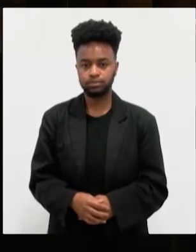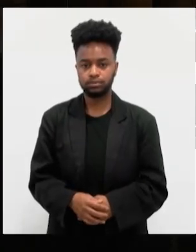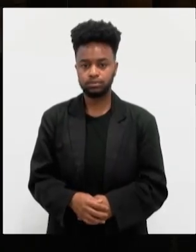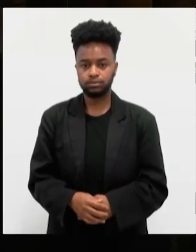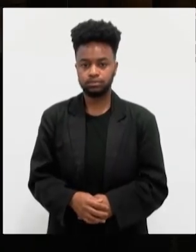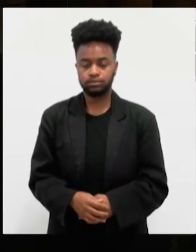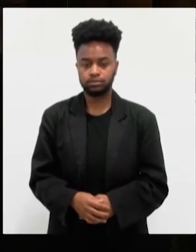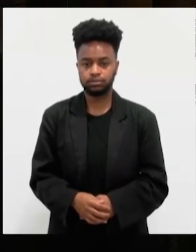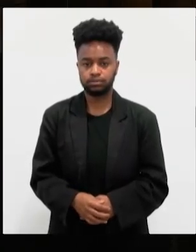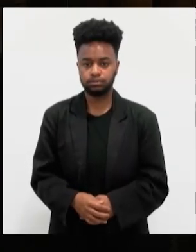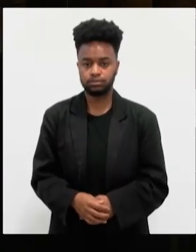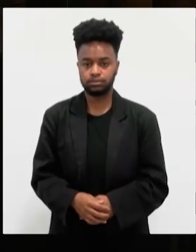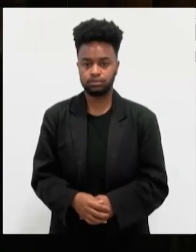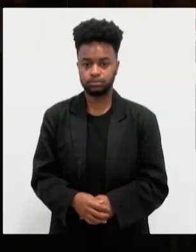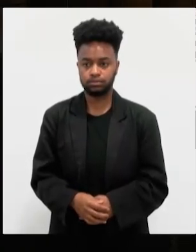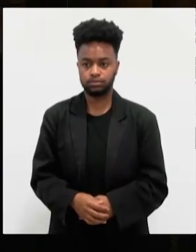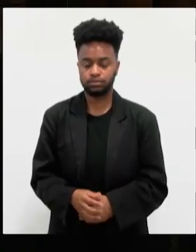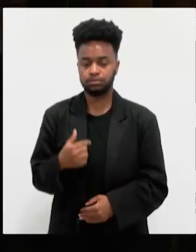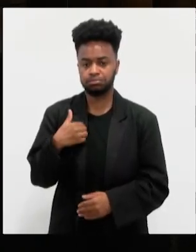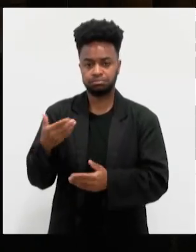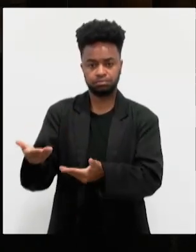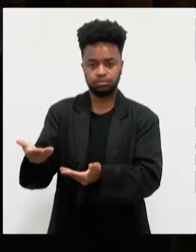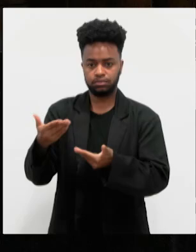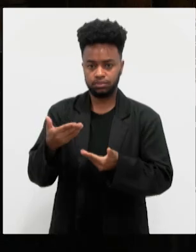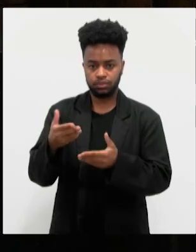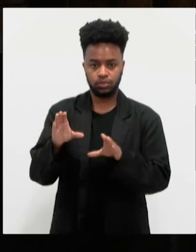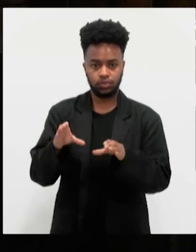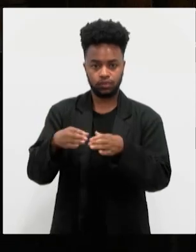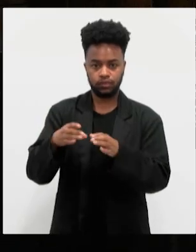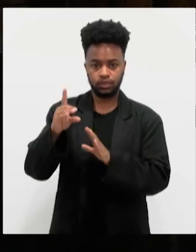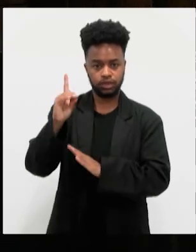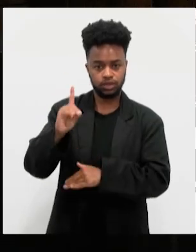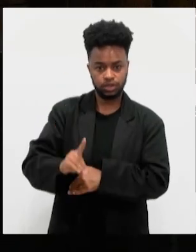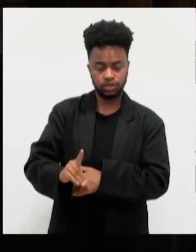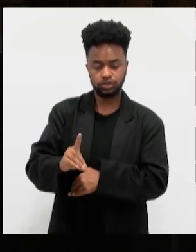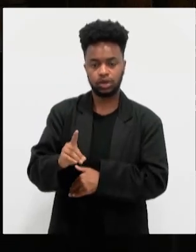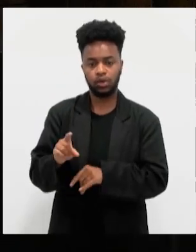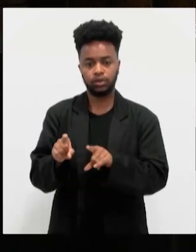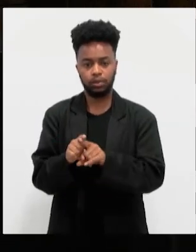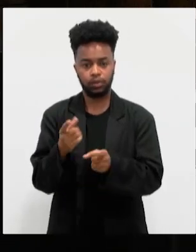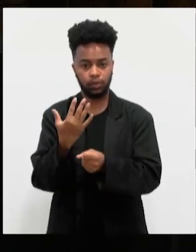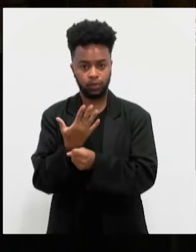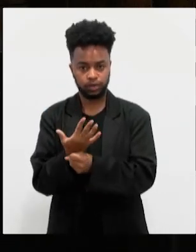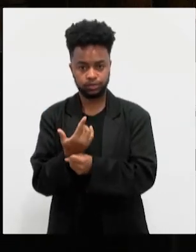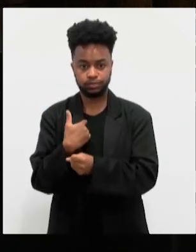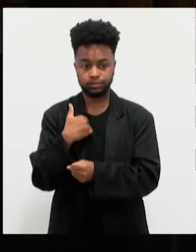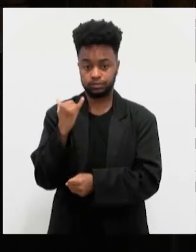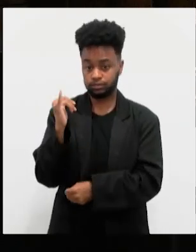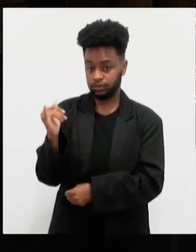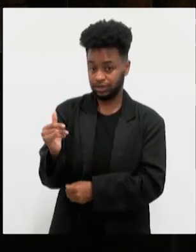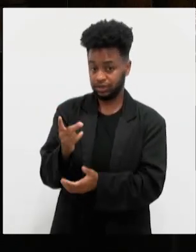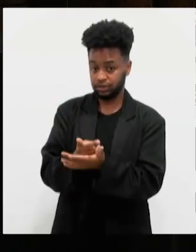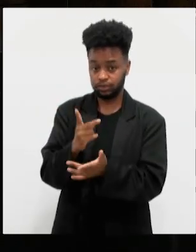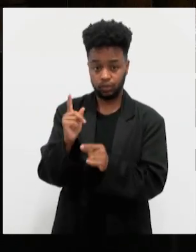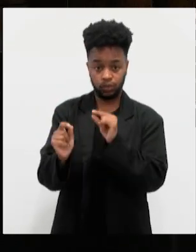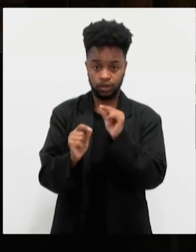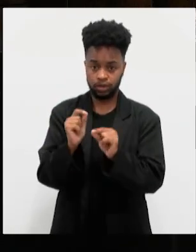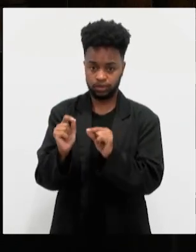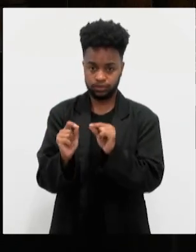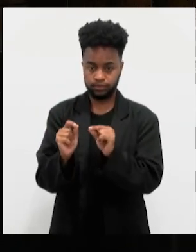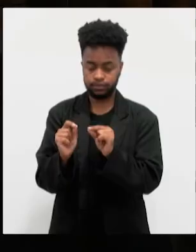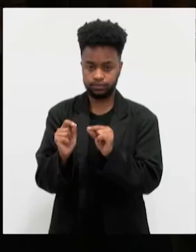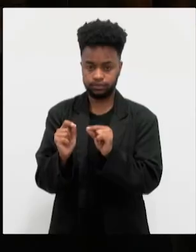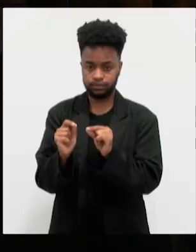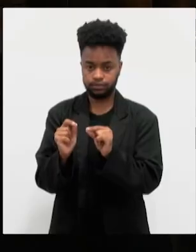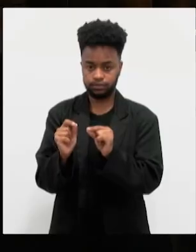Recebi a direção da UESO, recebi gente da UERJ, e para todos eu dizia o seguinte: